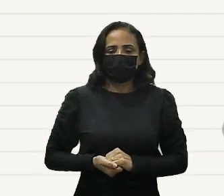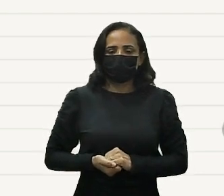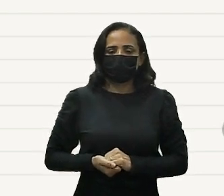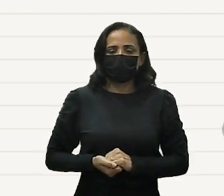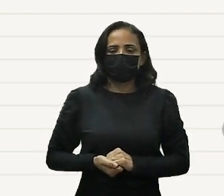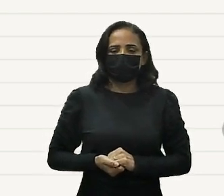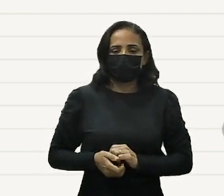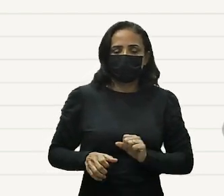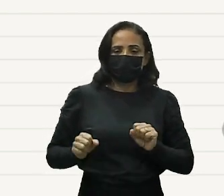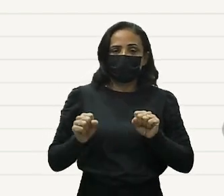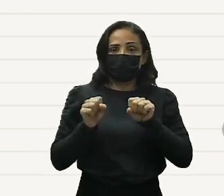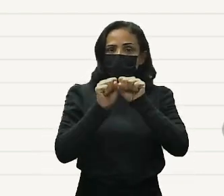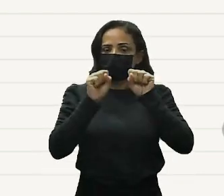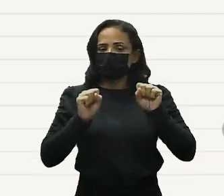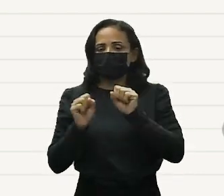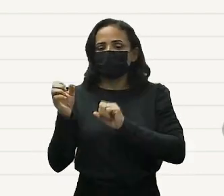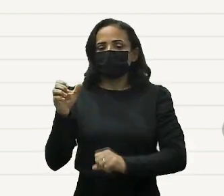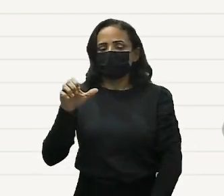RH do sangue.